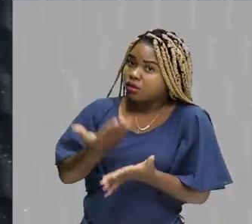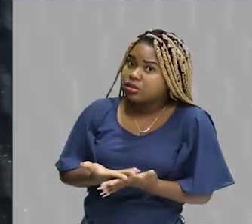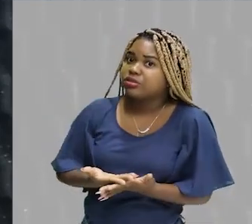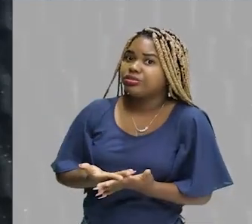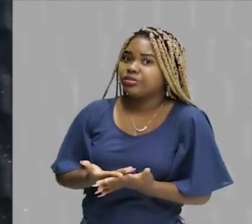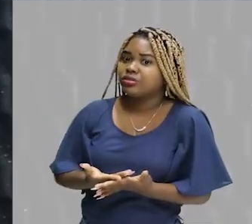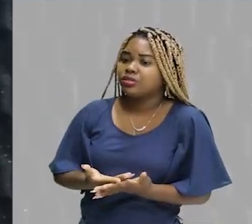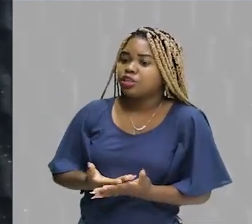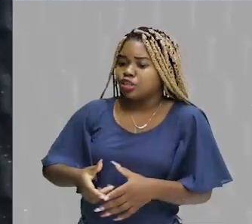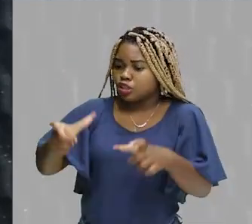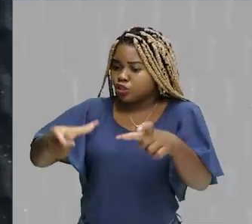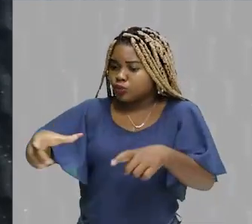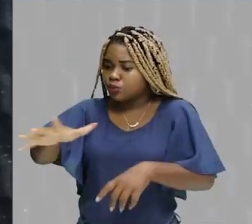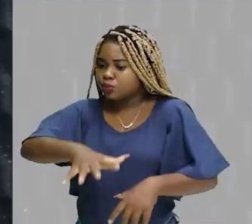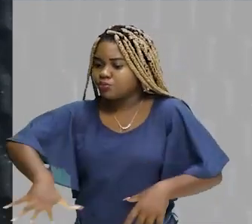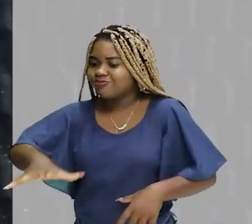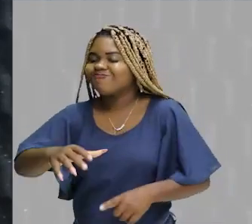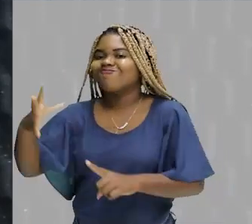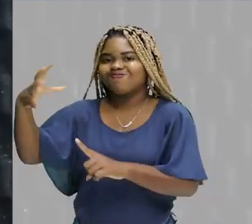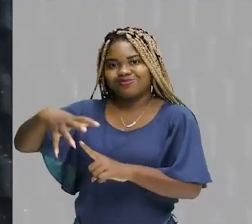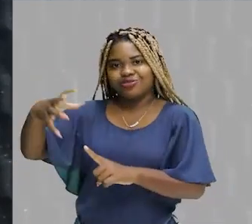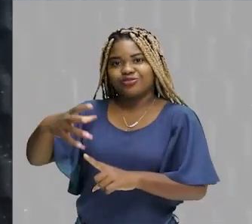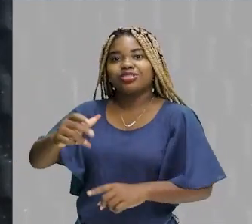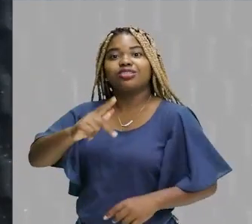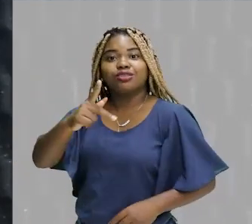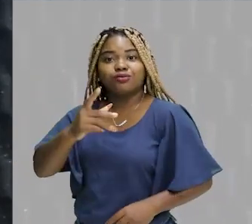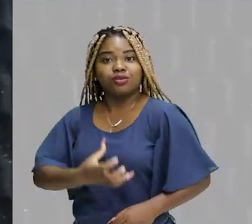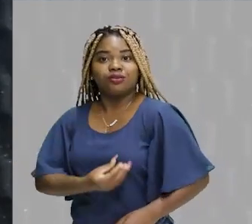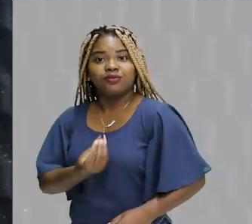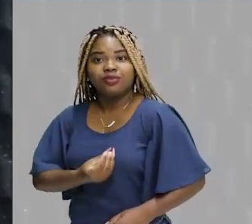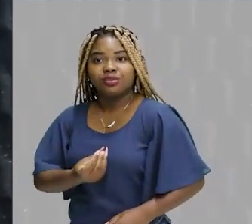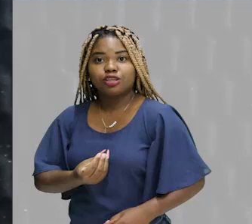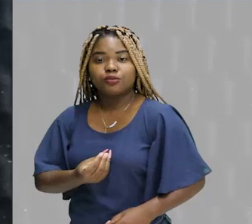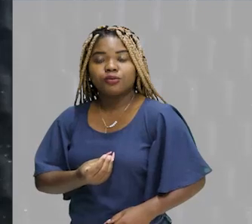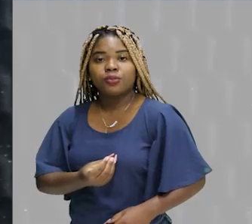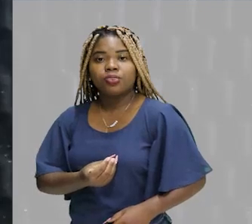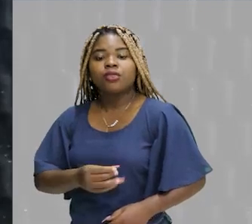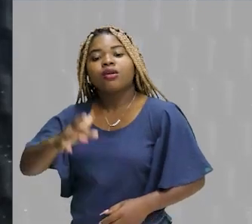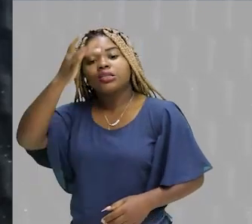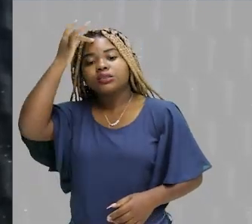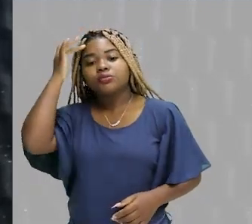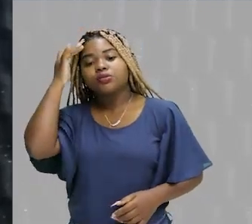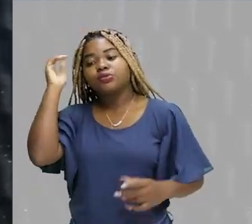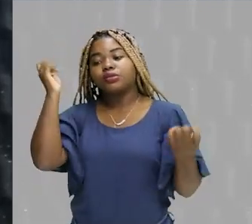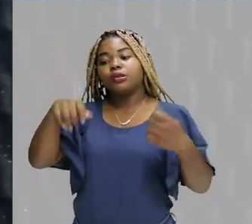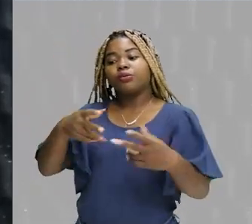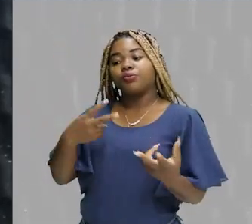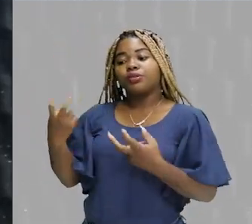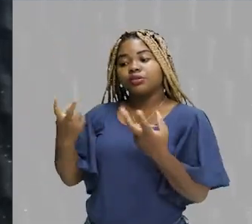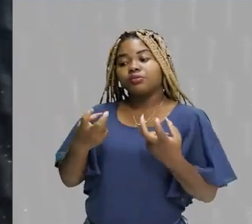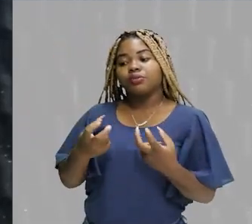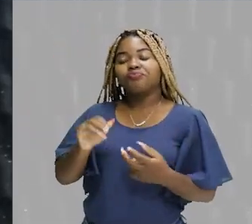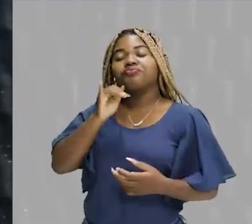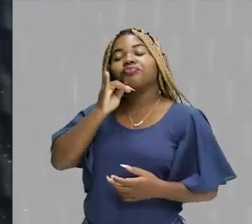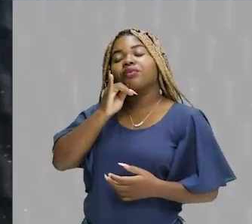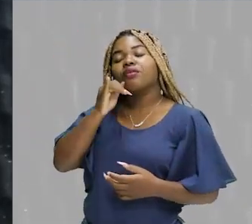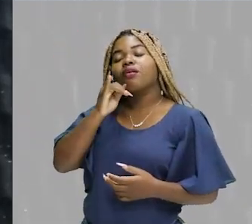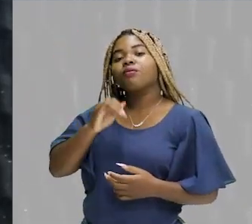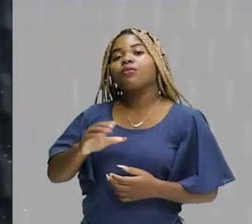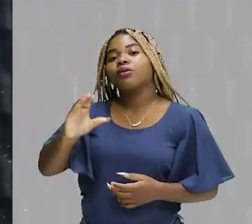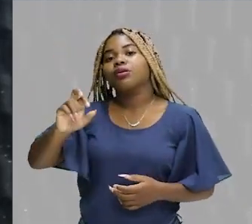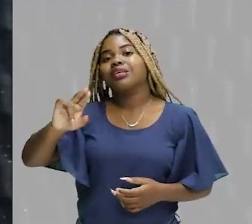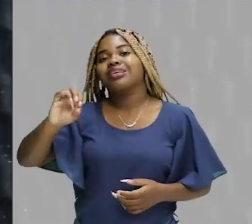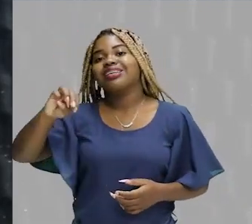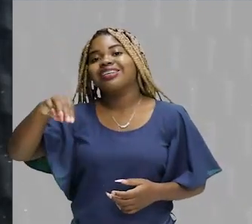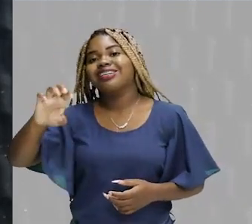ser, o seu modo de agir. E aí essas pessoas, elas conseguem perceber, por exemplo, no crime,